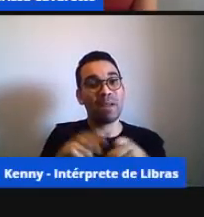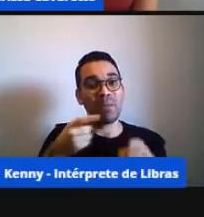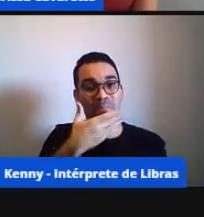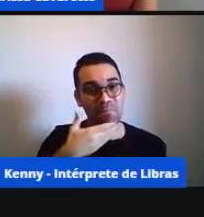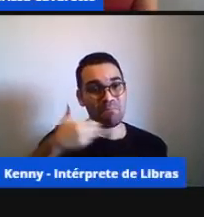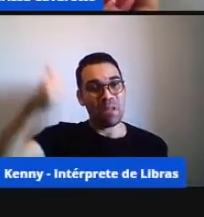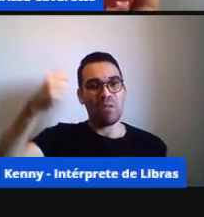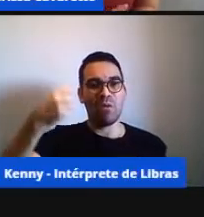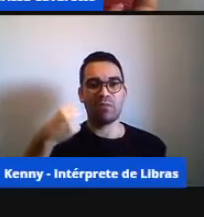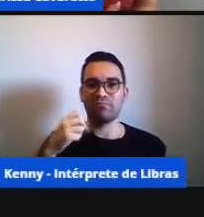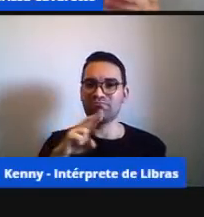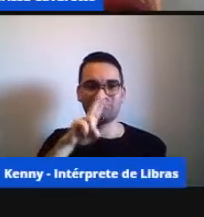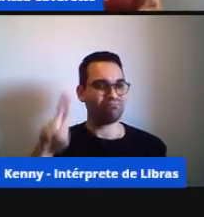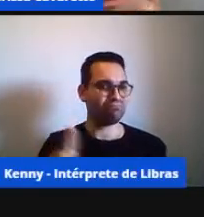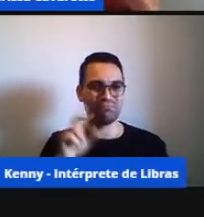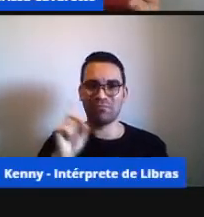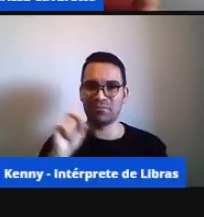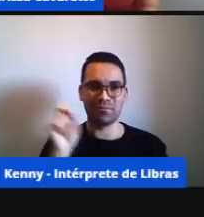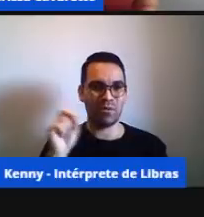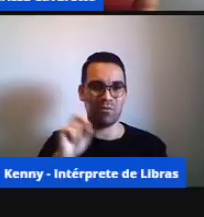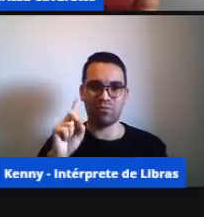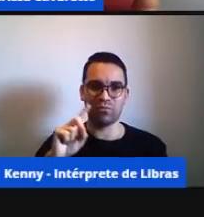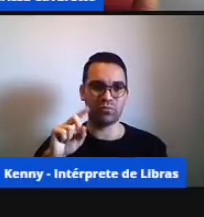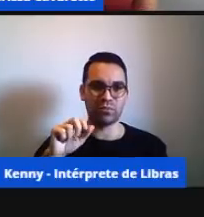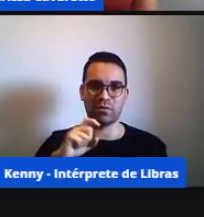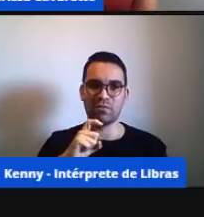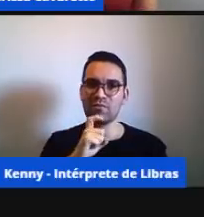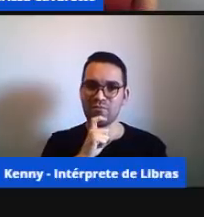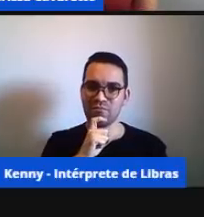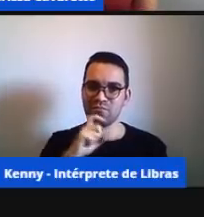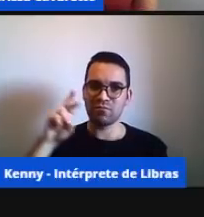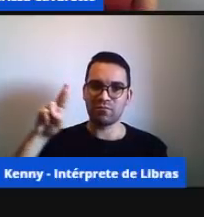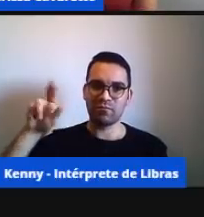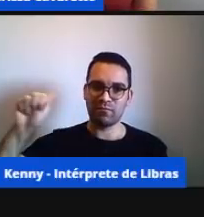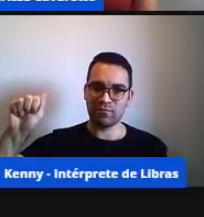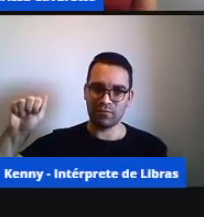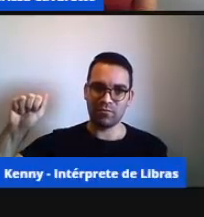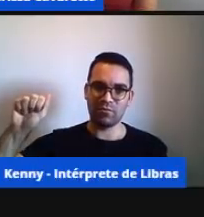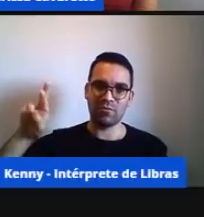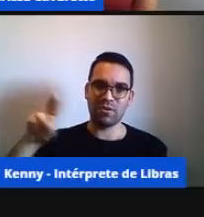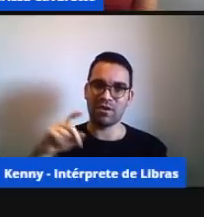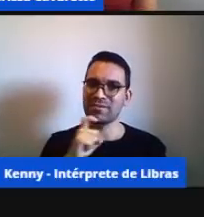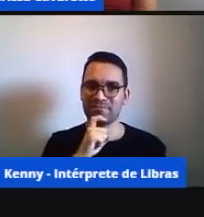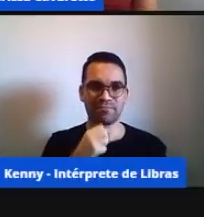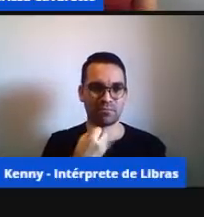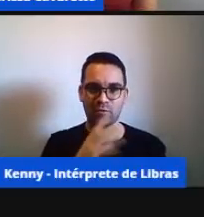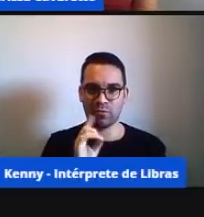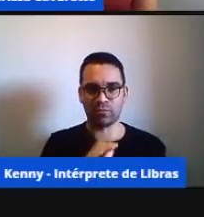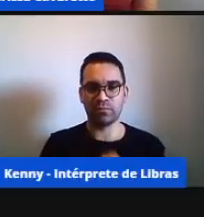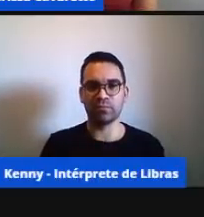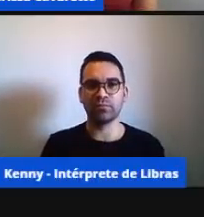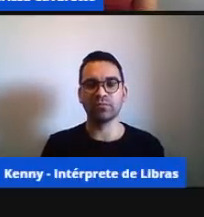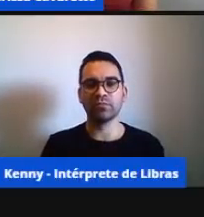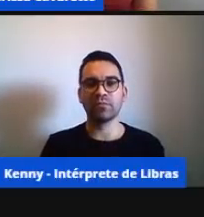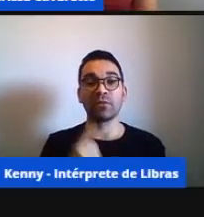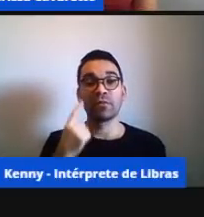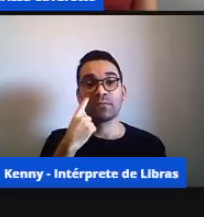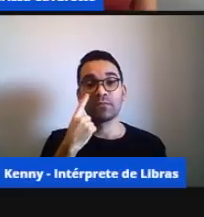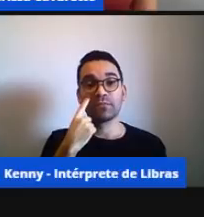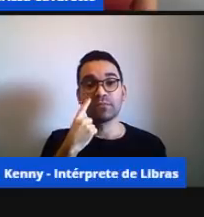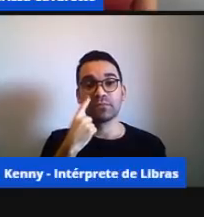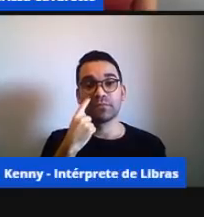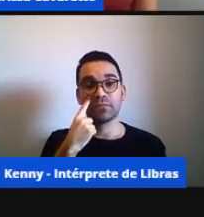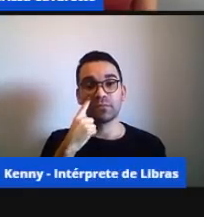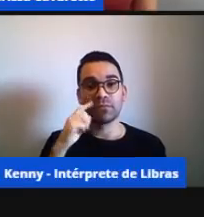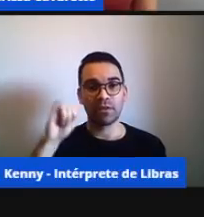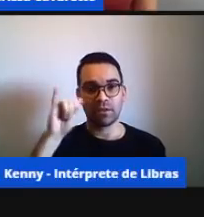Ainda em relação a ambientes ventilados, eu vou sair um pouquinho aqui do slide para falar para vocês sobre isso, só